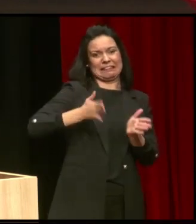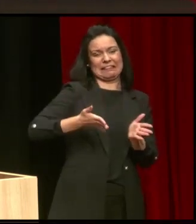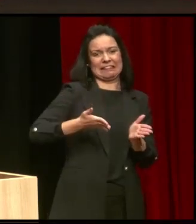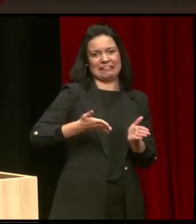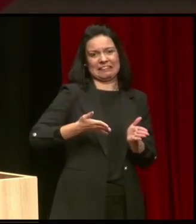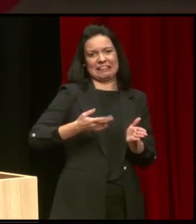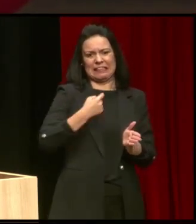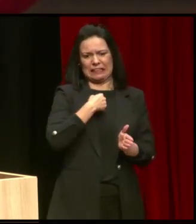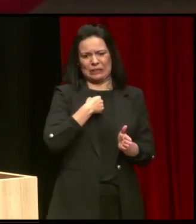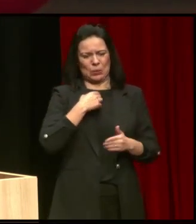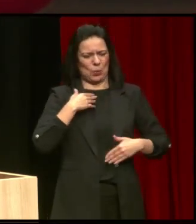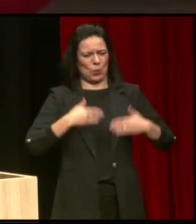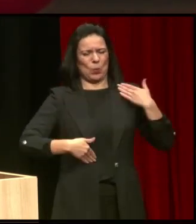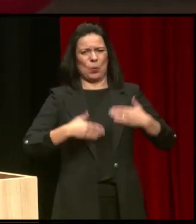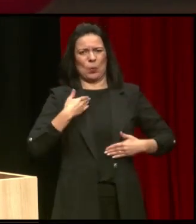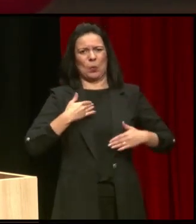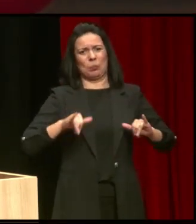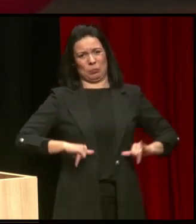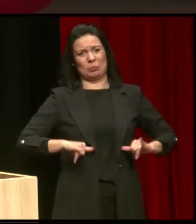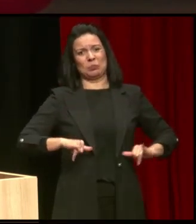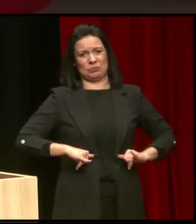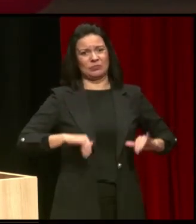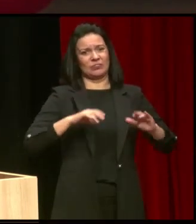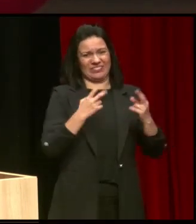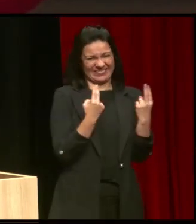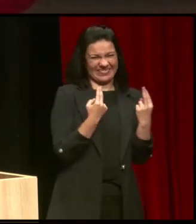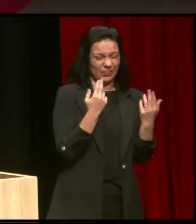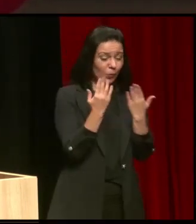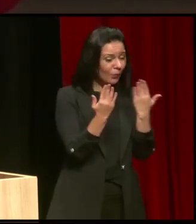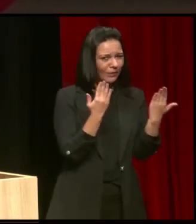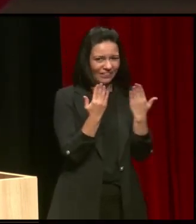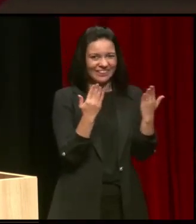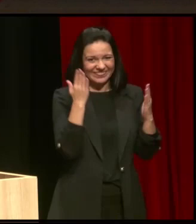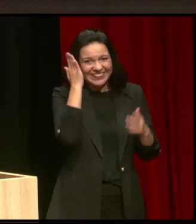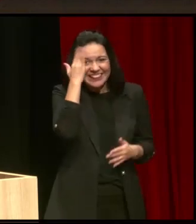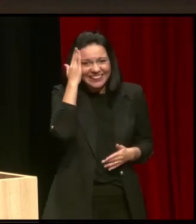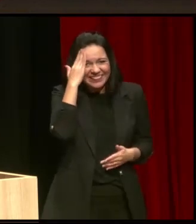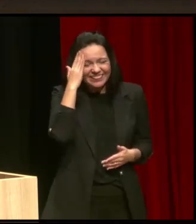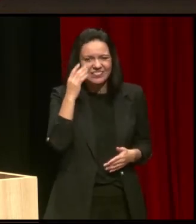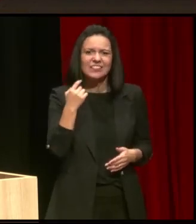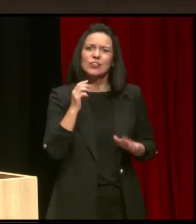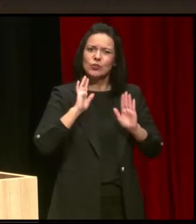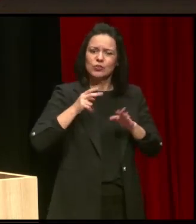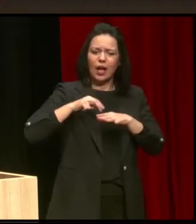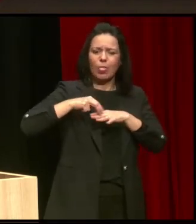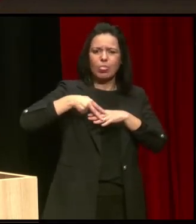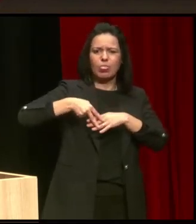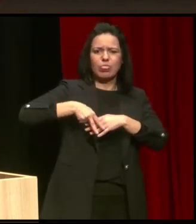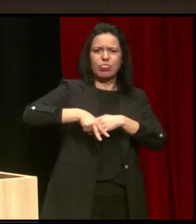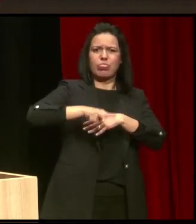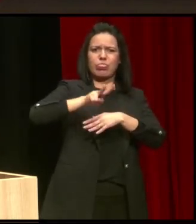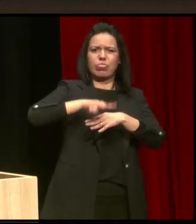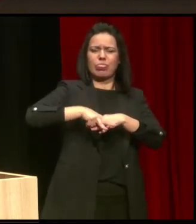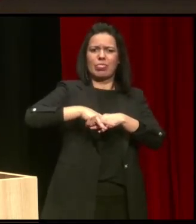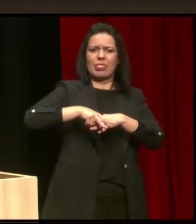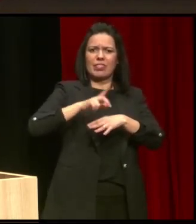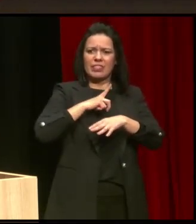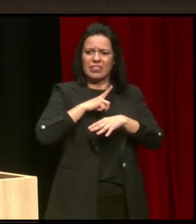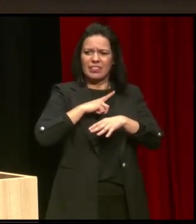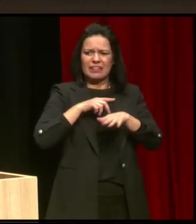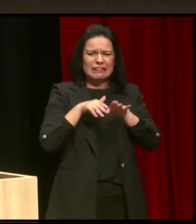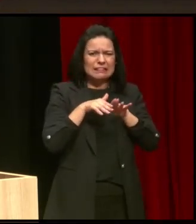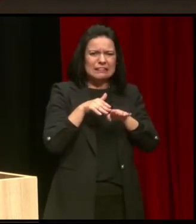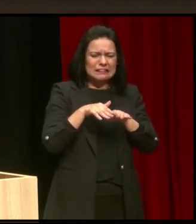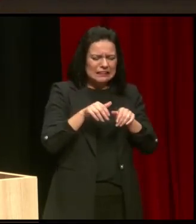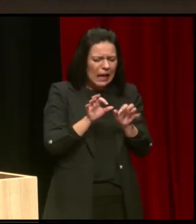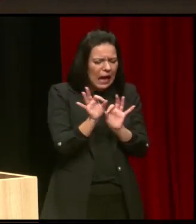está gemendo, está entendendo? Esses dias eu caí, rapaz, escorreguei na escada, quebrei um dedo quase ali de pé, aí